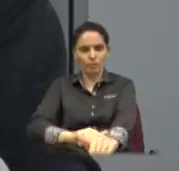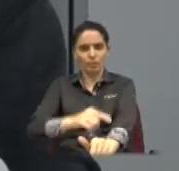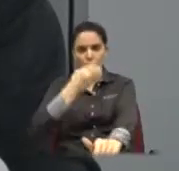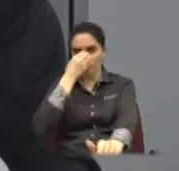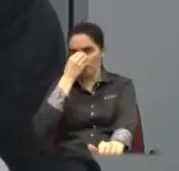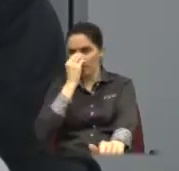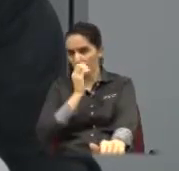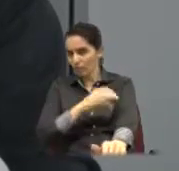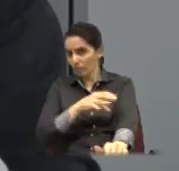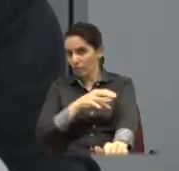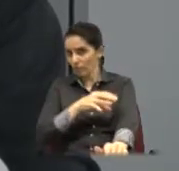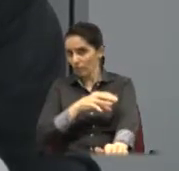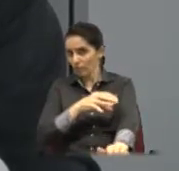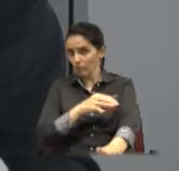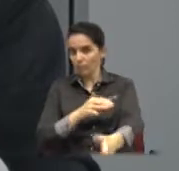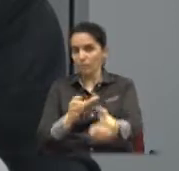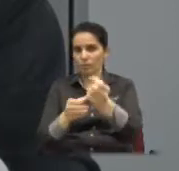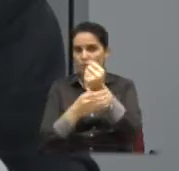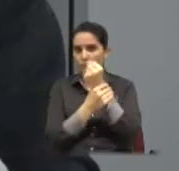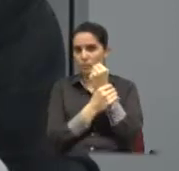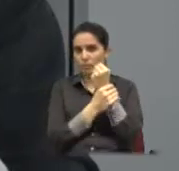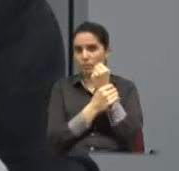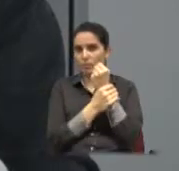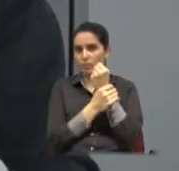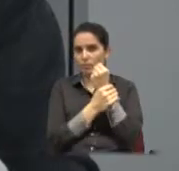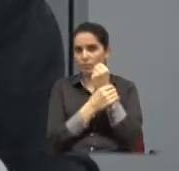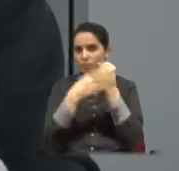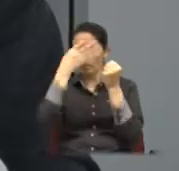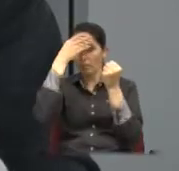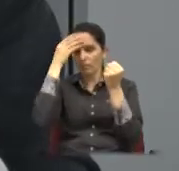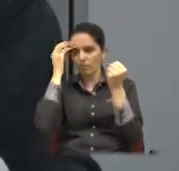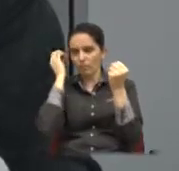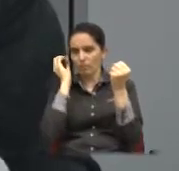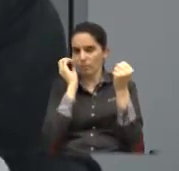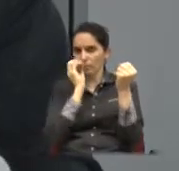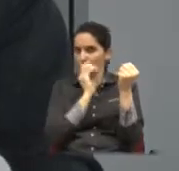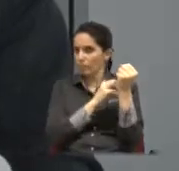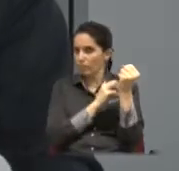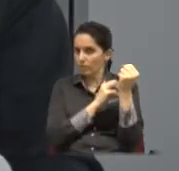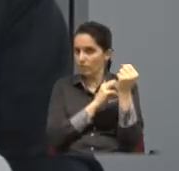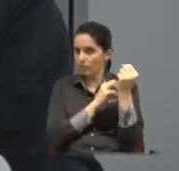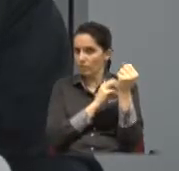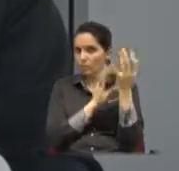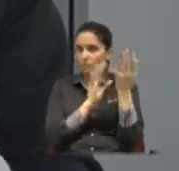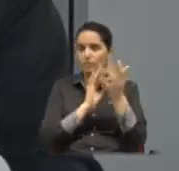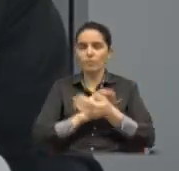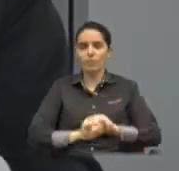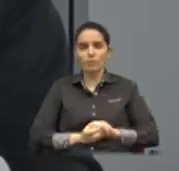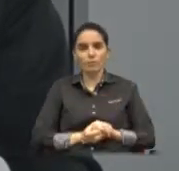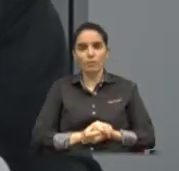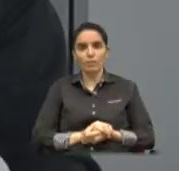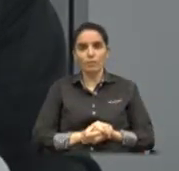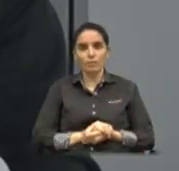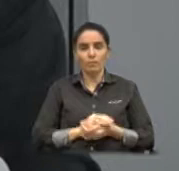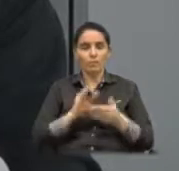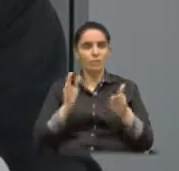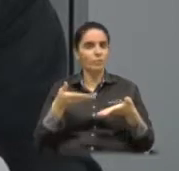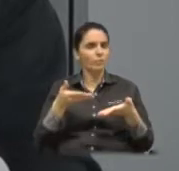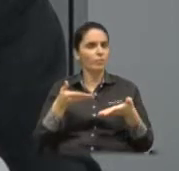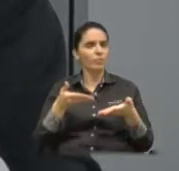abandonada, a segurança tão esquecida, e, de repente, tendo que ouvir uma,